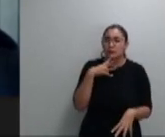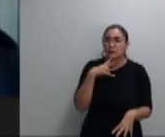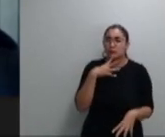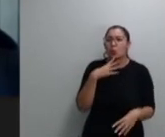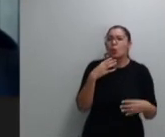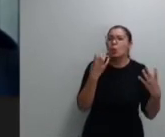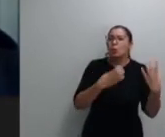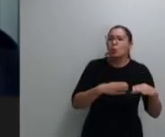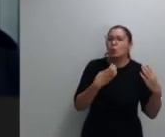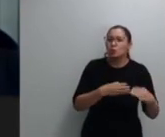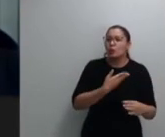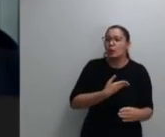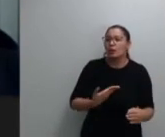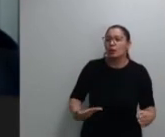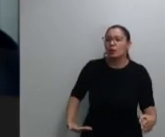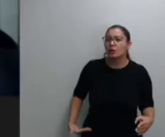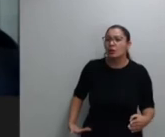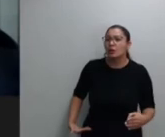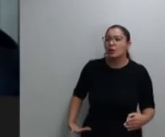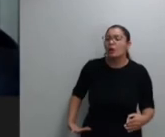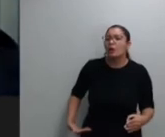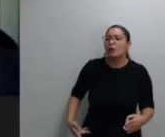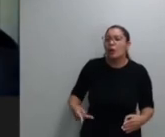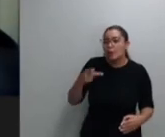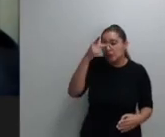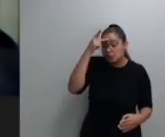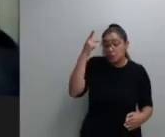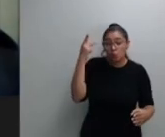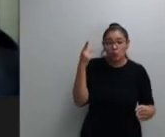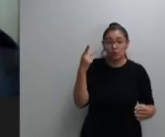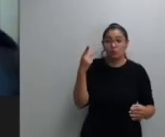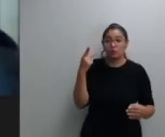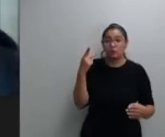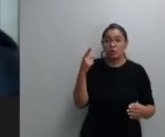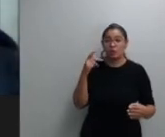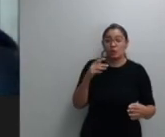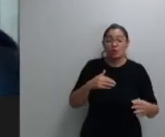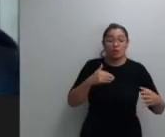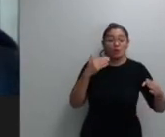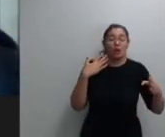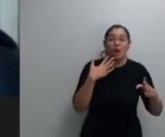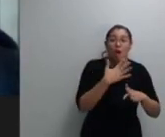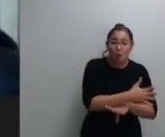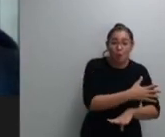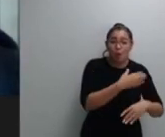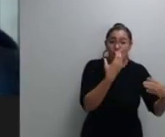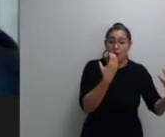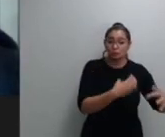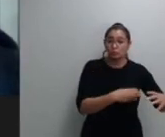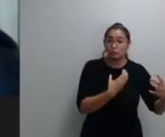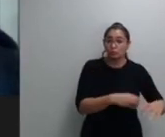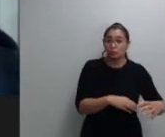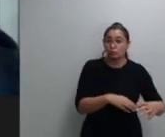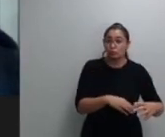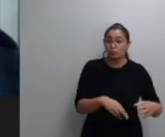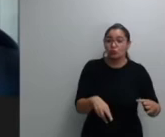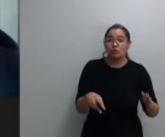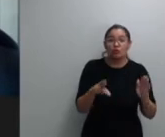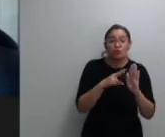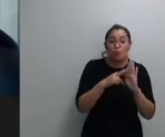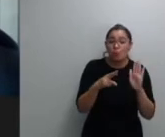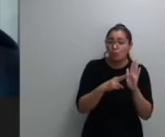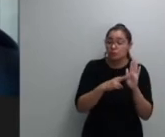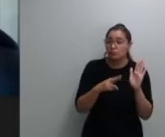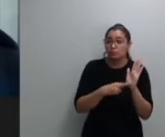público candidato aprovado fora do número de vagas há uma mera expectativa de direito não há registro de preterição